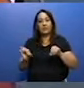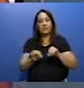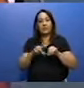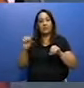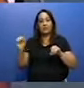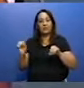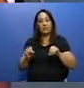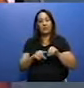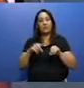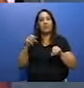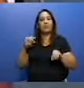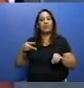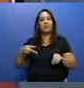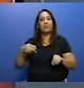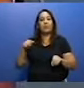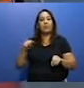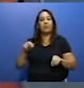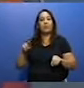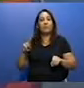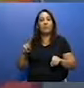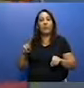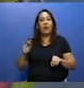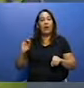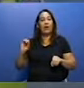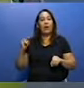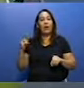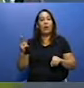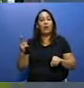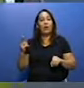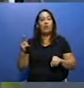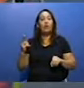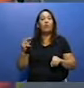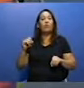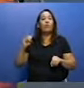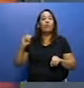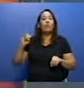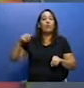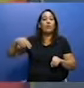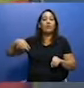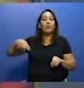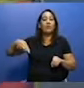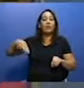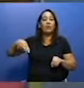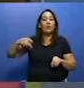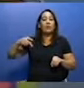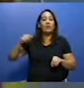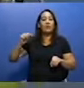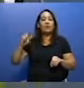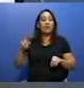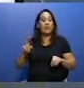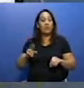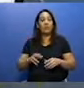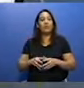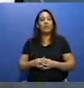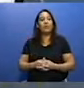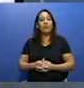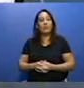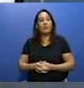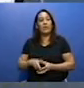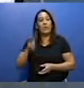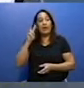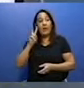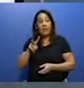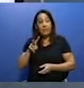ímpar, 3 em 3? Foi isso que a Ana Clara fez. Ela foi muito esperta. Ela olhou aqui, ó,